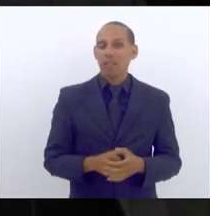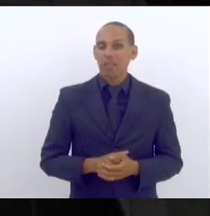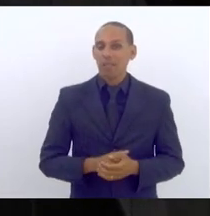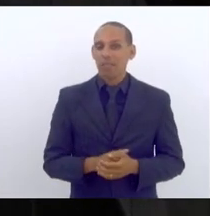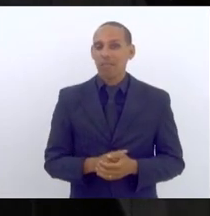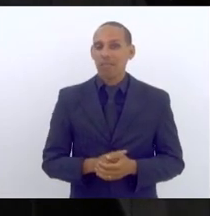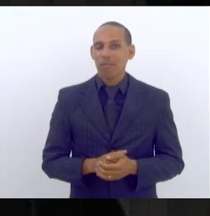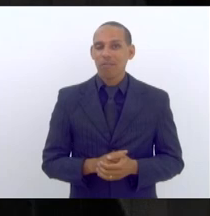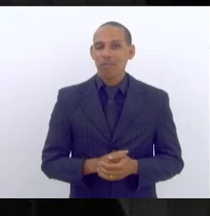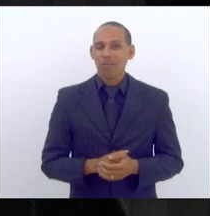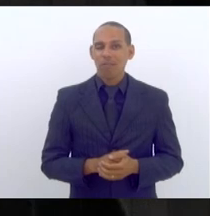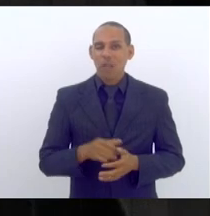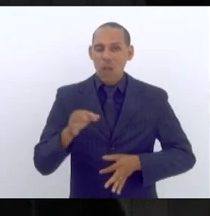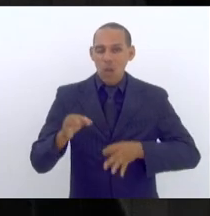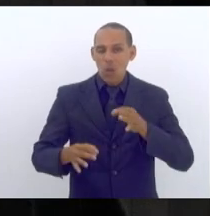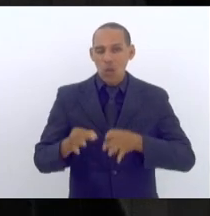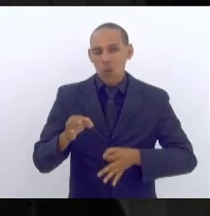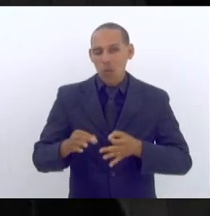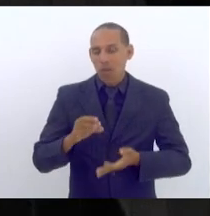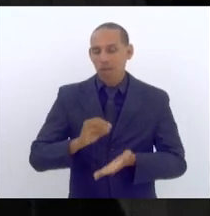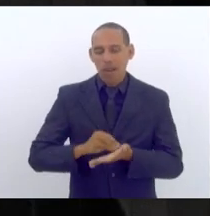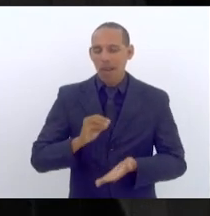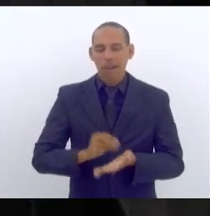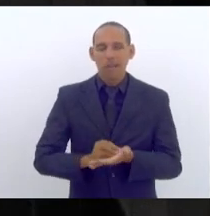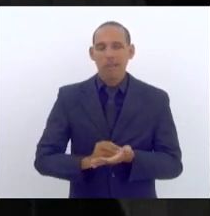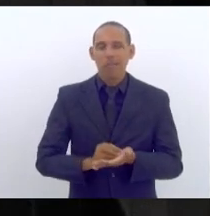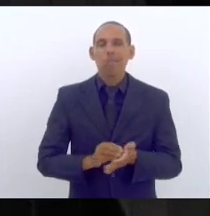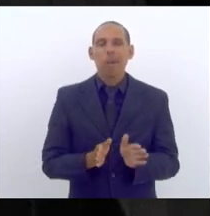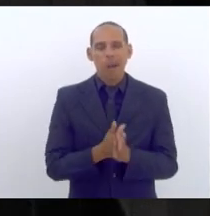injusto e precário